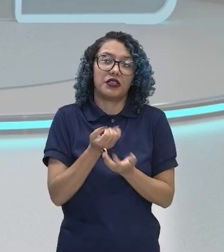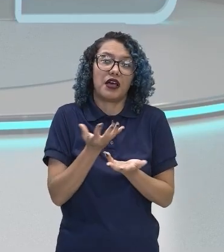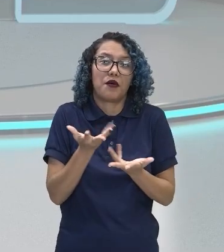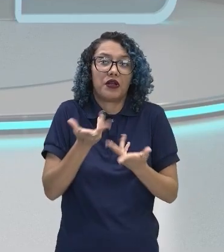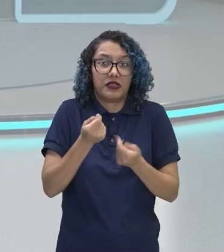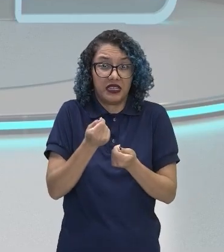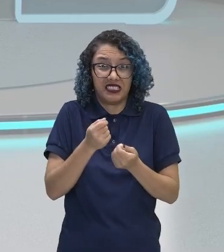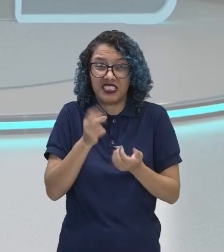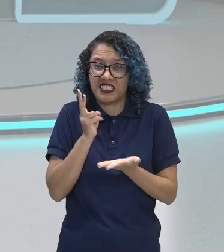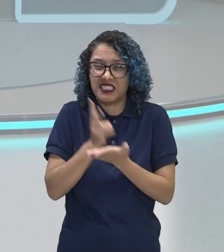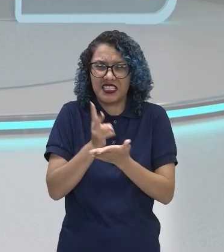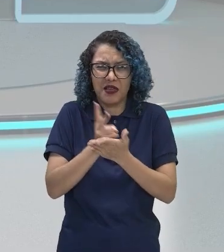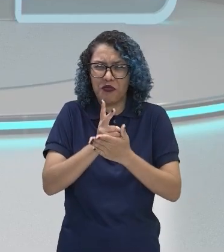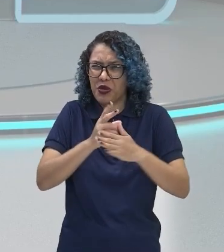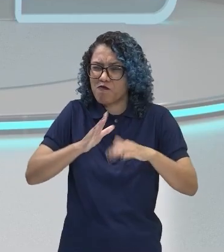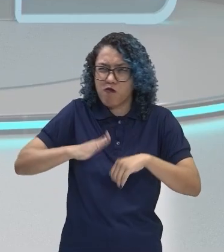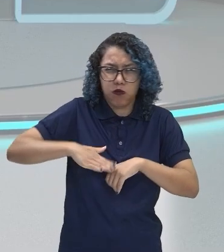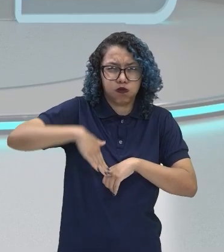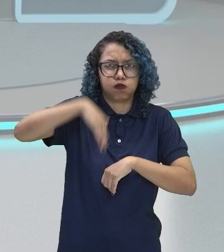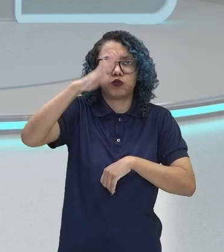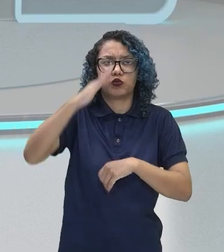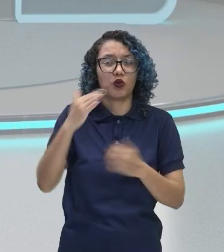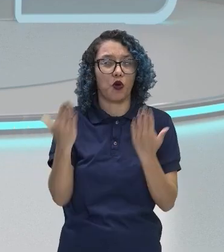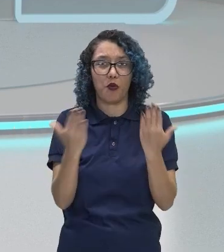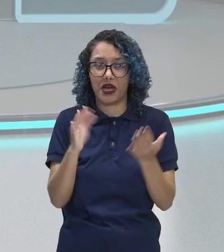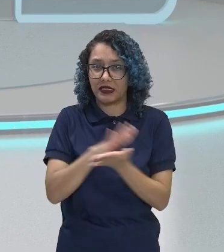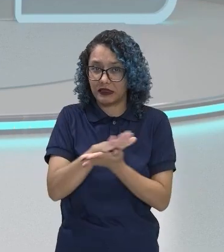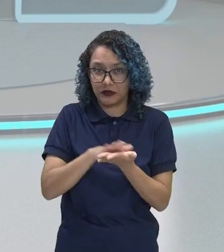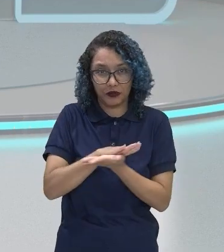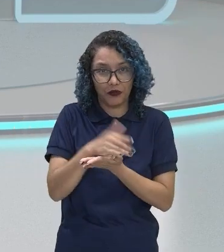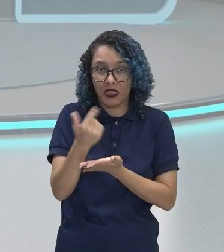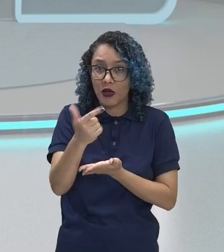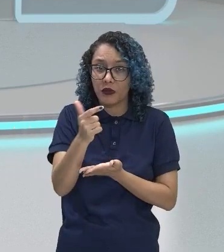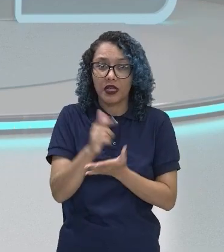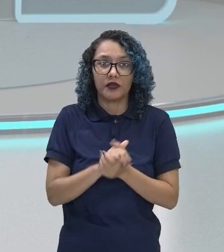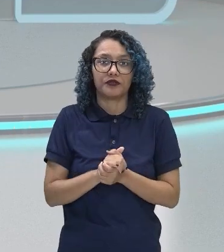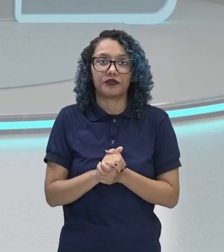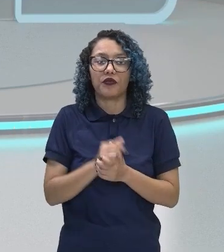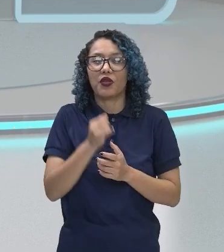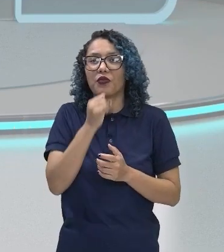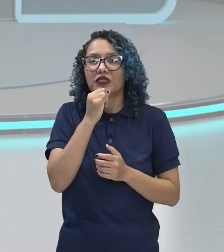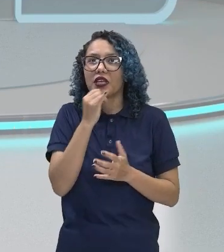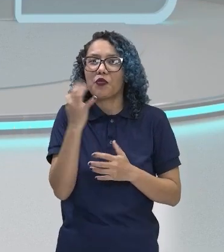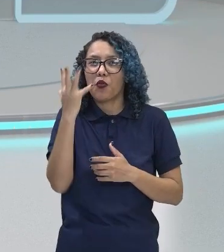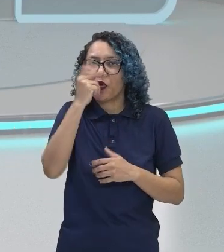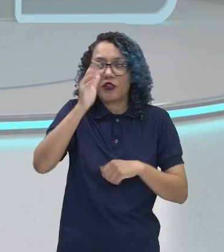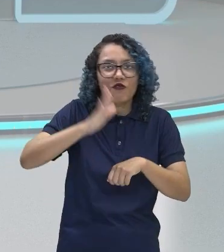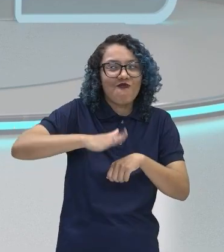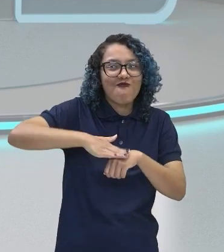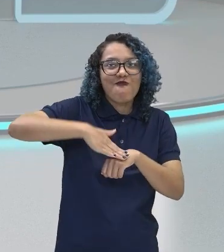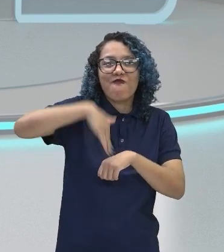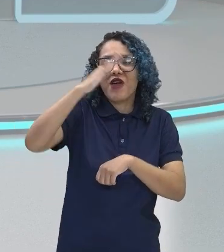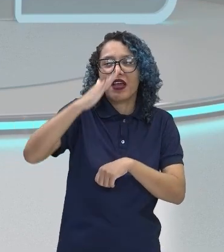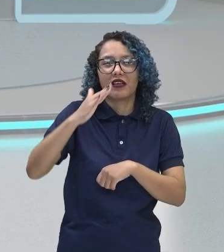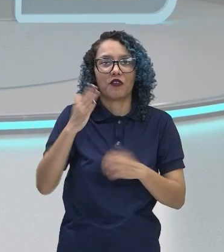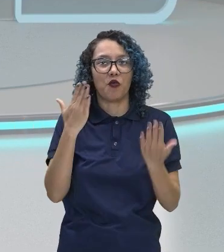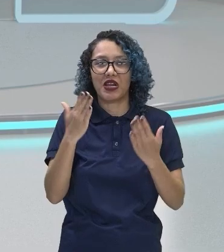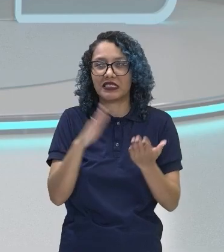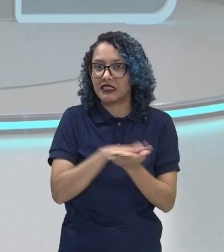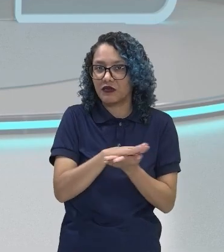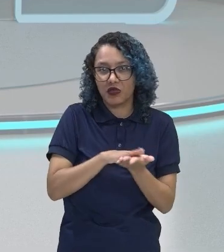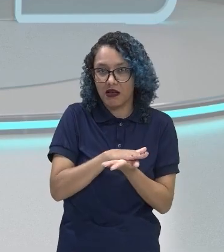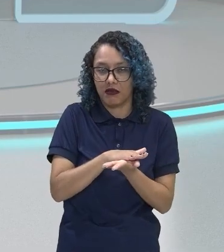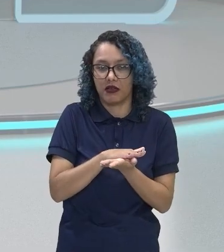extremo, não tem comparação, tá certo? O mais bonito é simplesmente o mais bonito, não tem comparação. Agora, quando eu